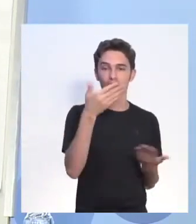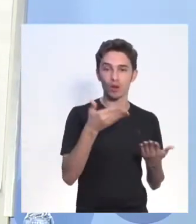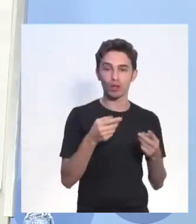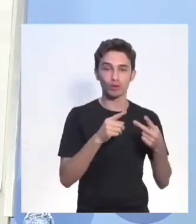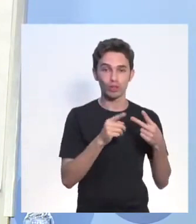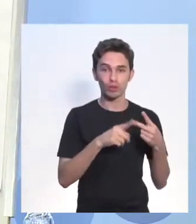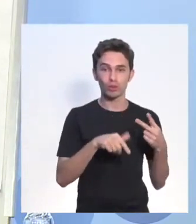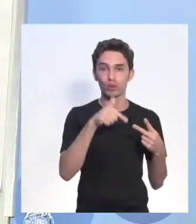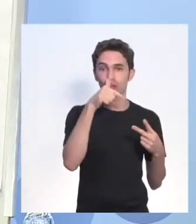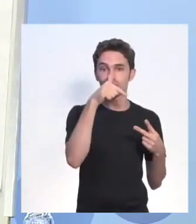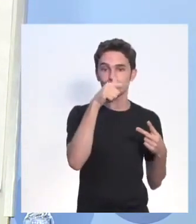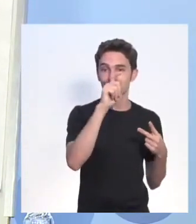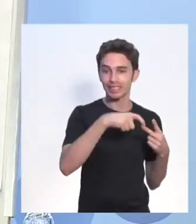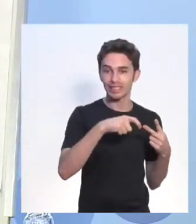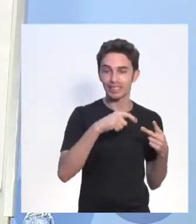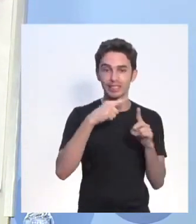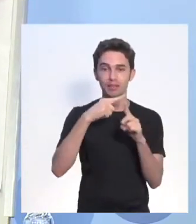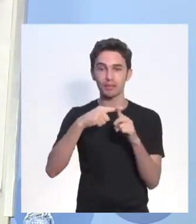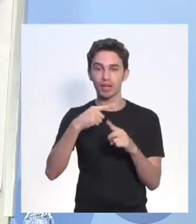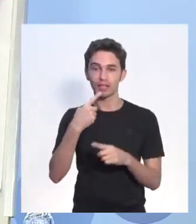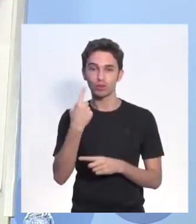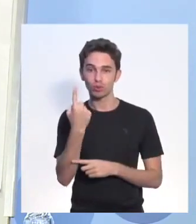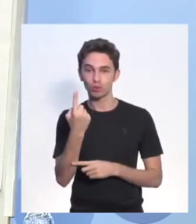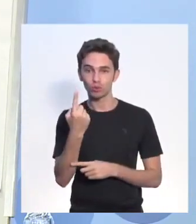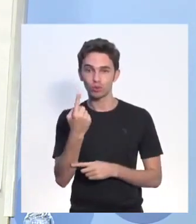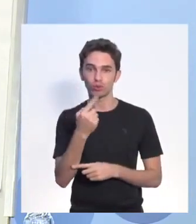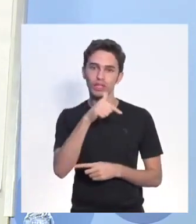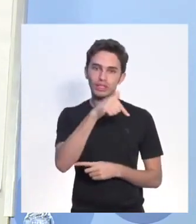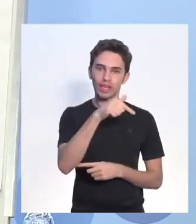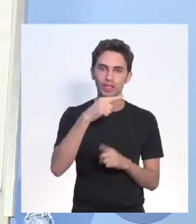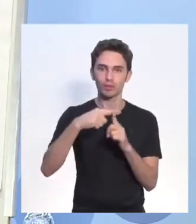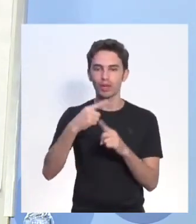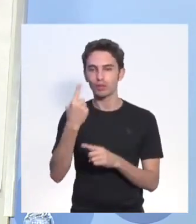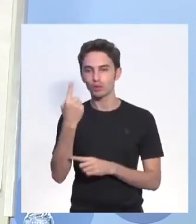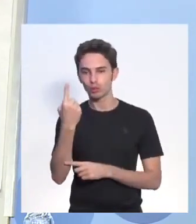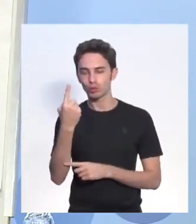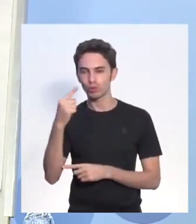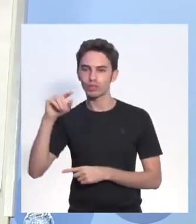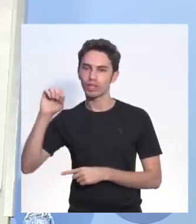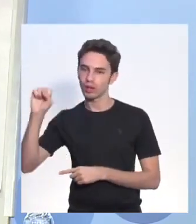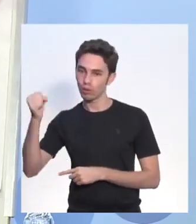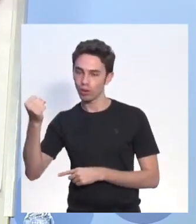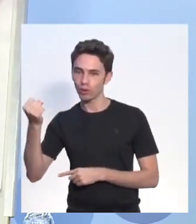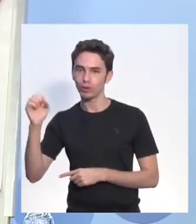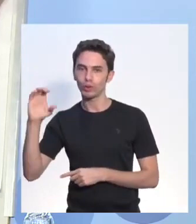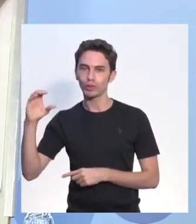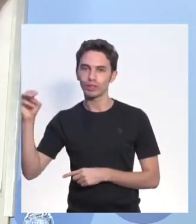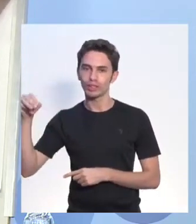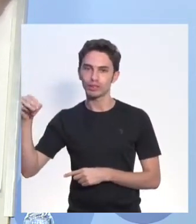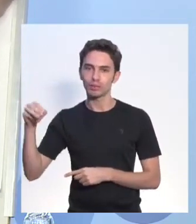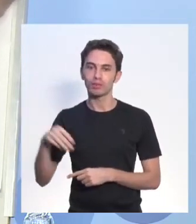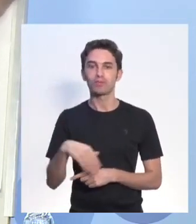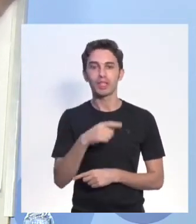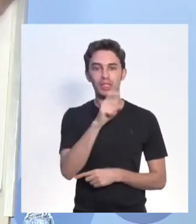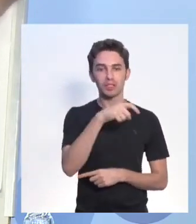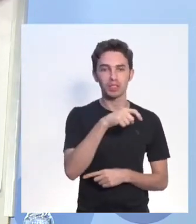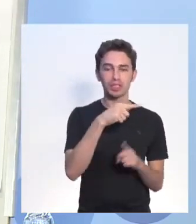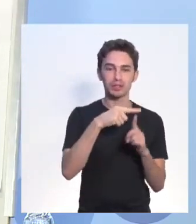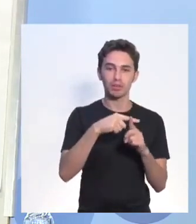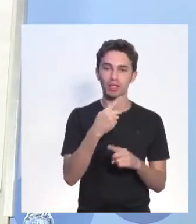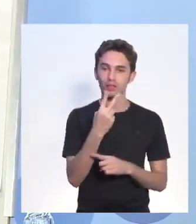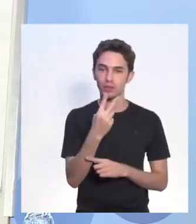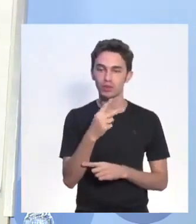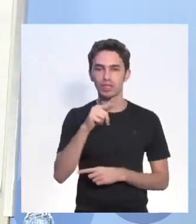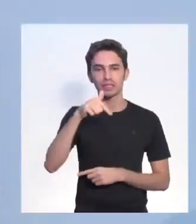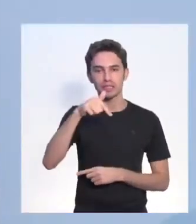mais 1, que dá 8. E o terceiro é 7 mais 2, que dá 9 centímetros. Tudo